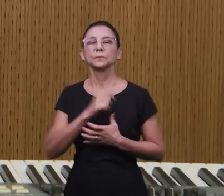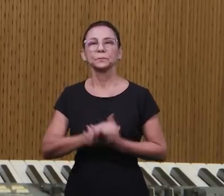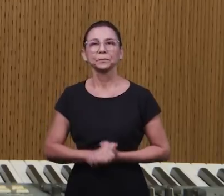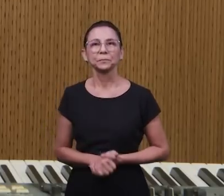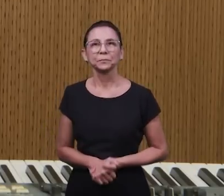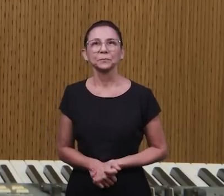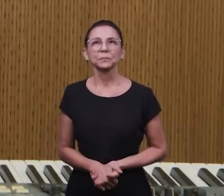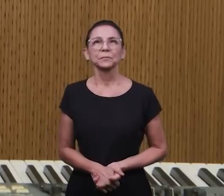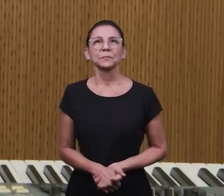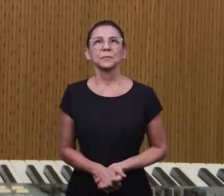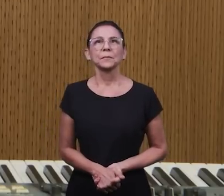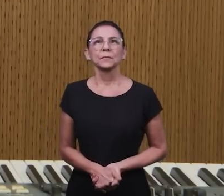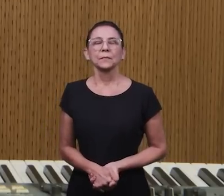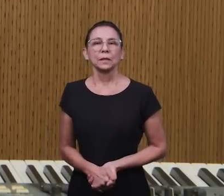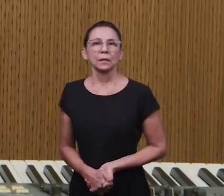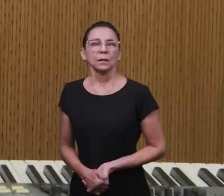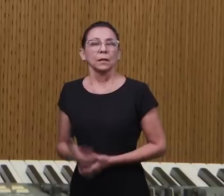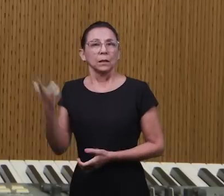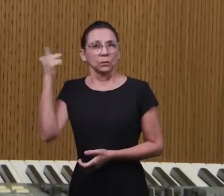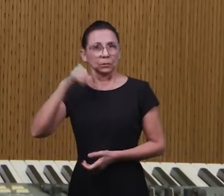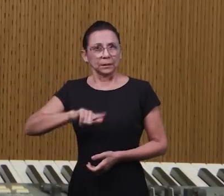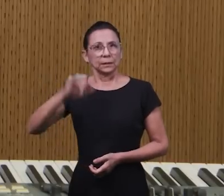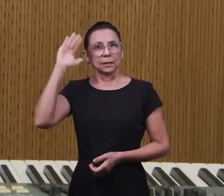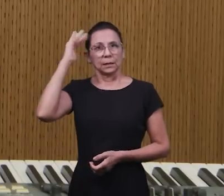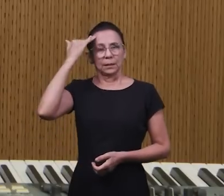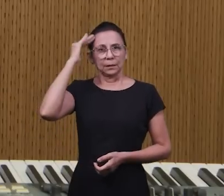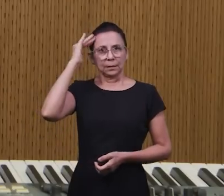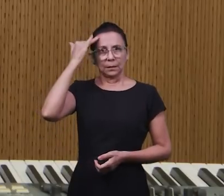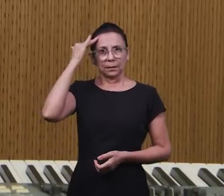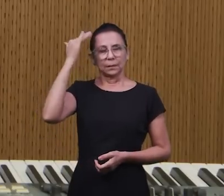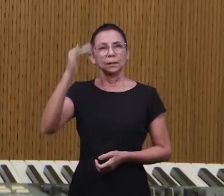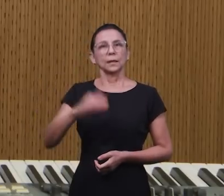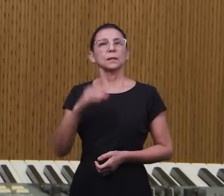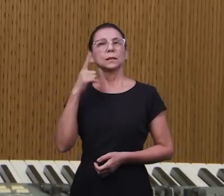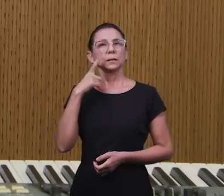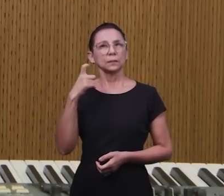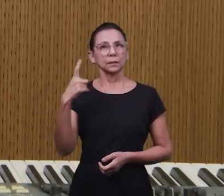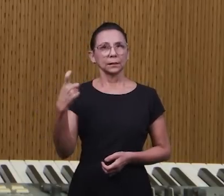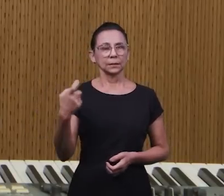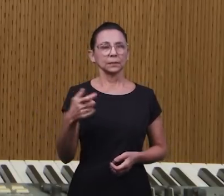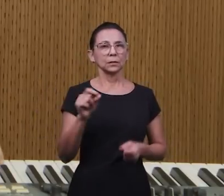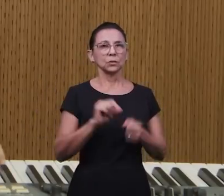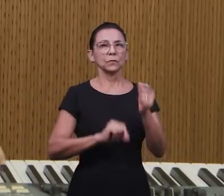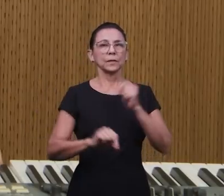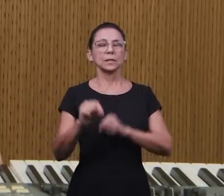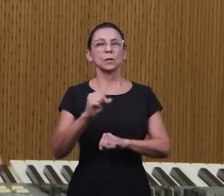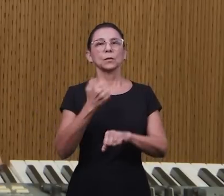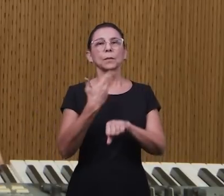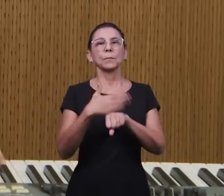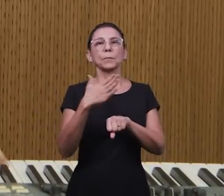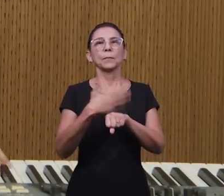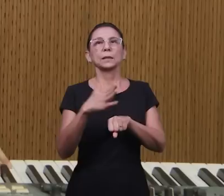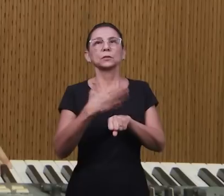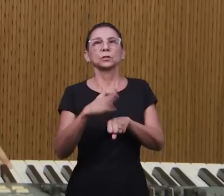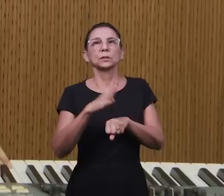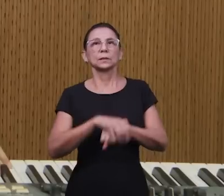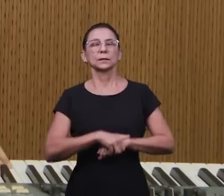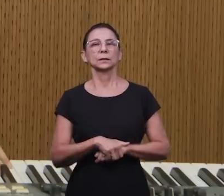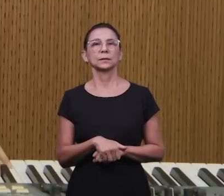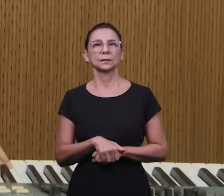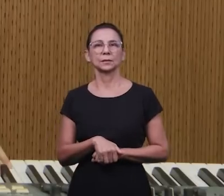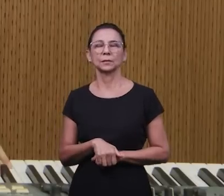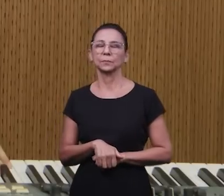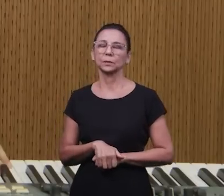no início. Para que nós consigamos entender esses ajustes, é muito interessante fazer exercícios com